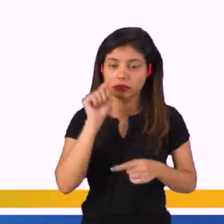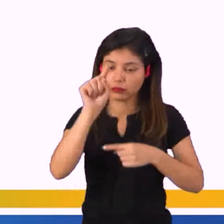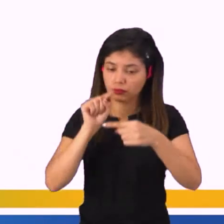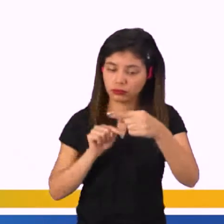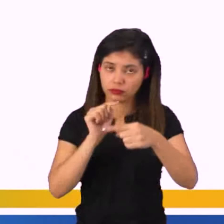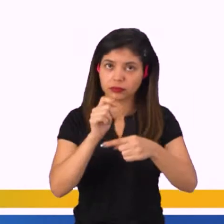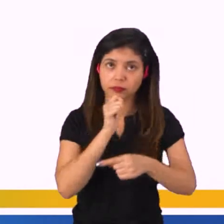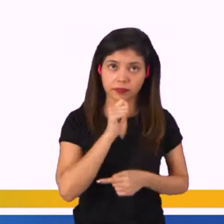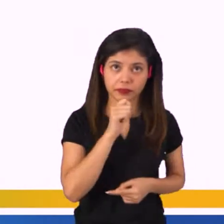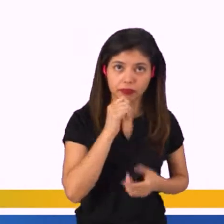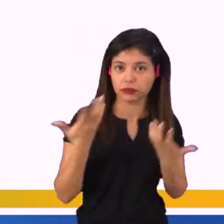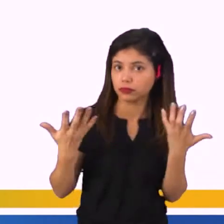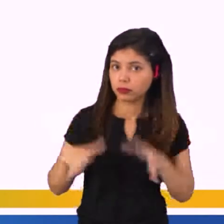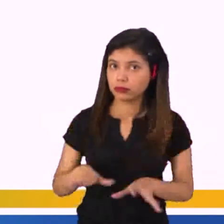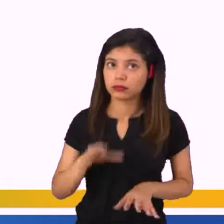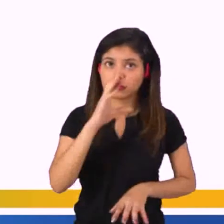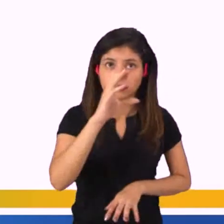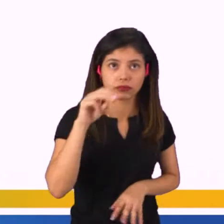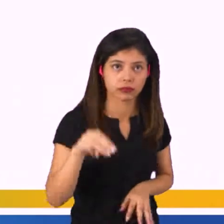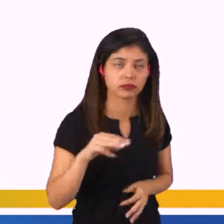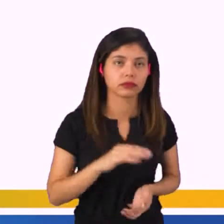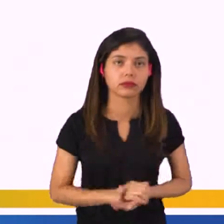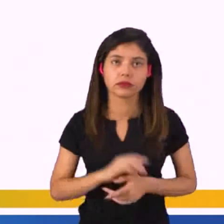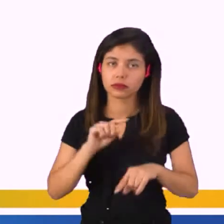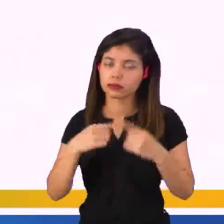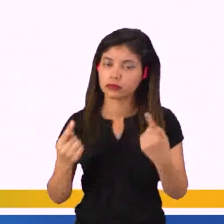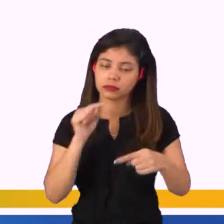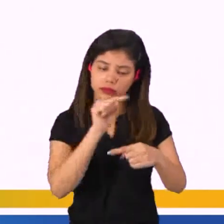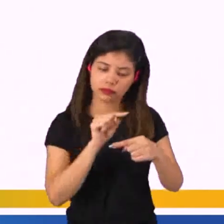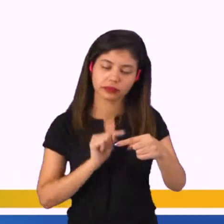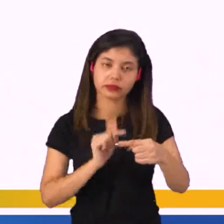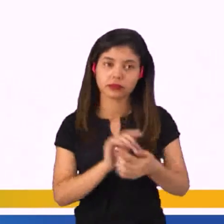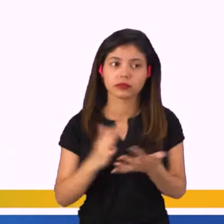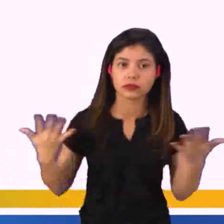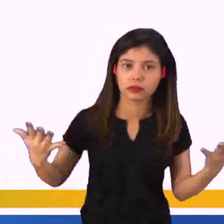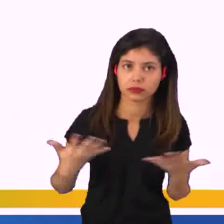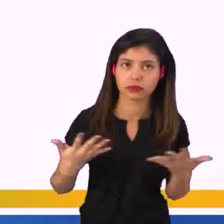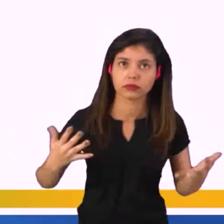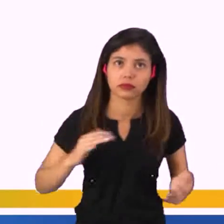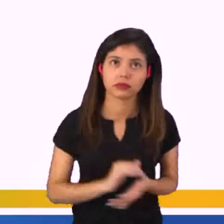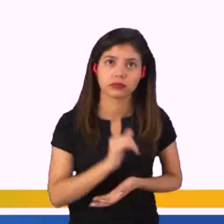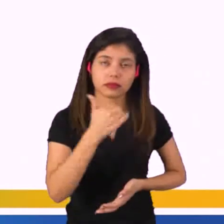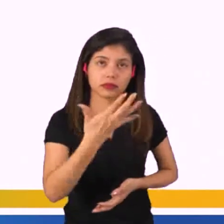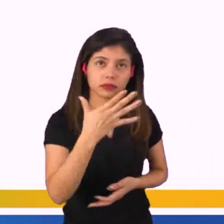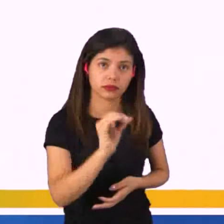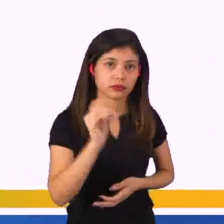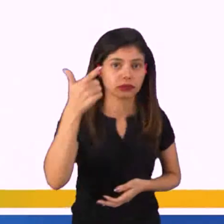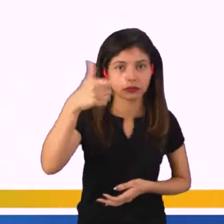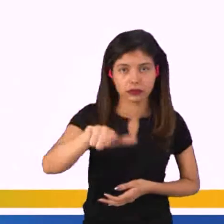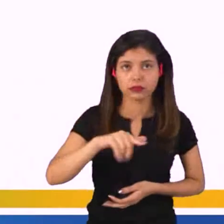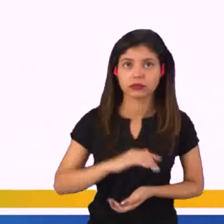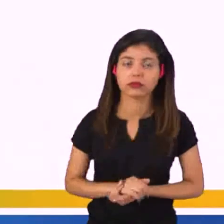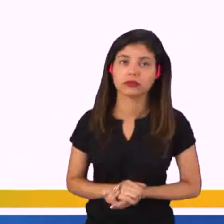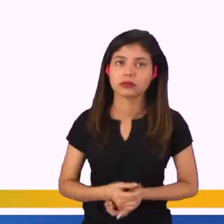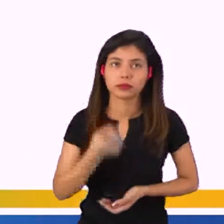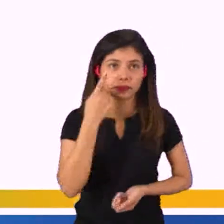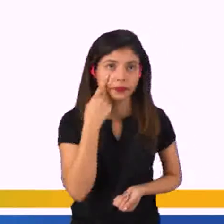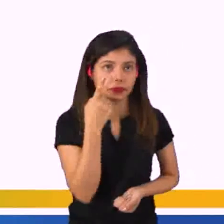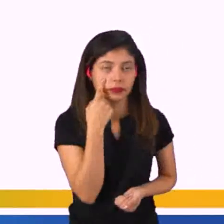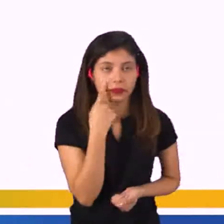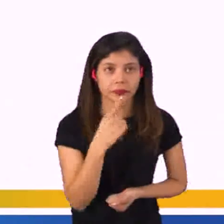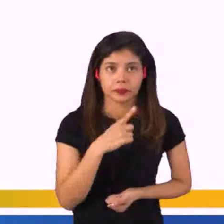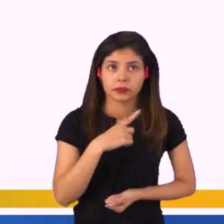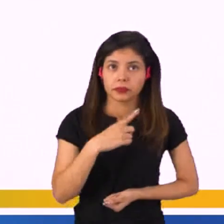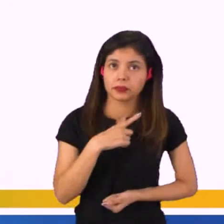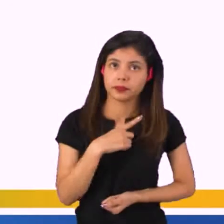dividir novamente, porque a gente ainda não quer essa medida em centímetro. Nós vamos dividir agora por 10 de novo